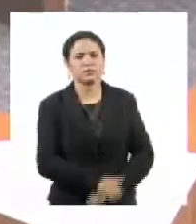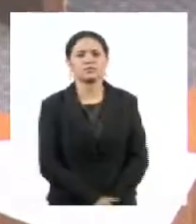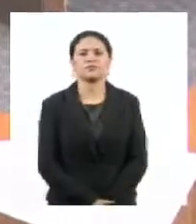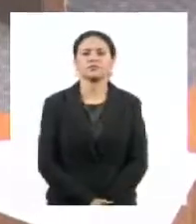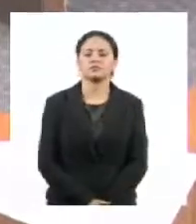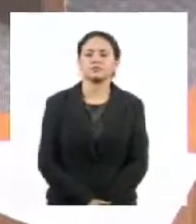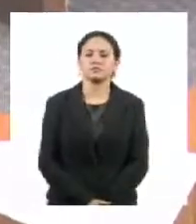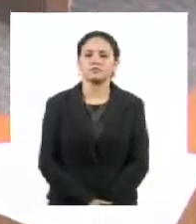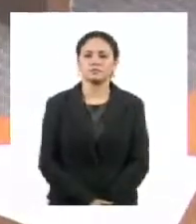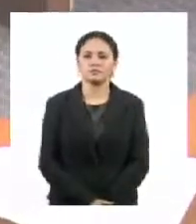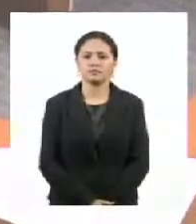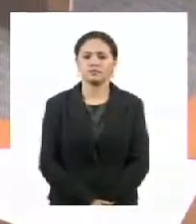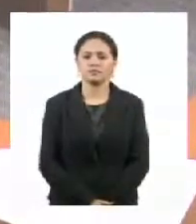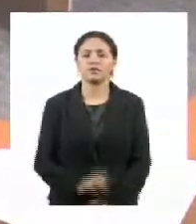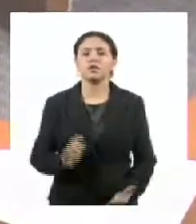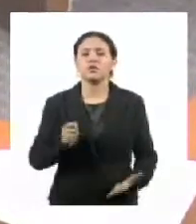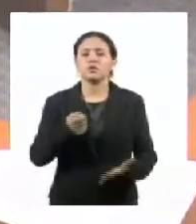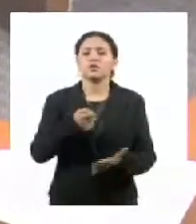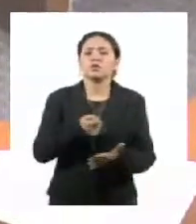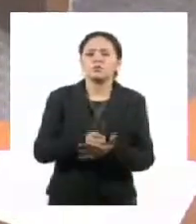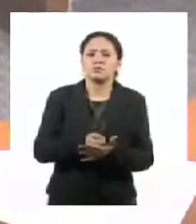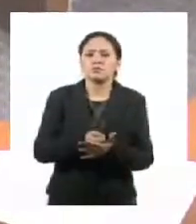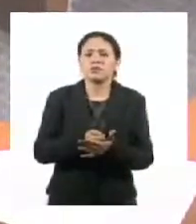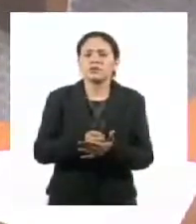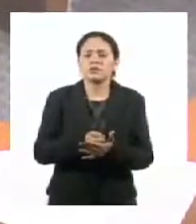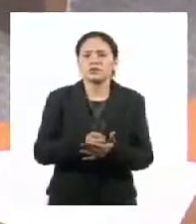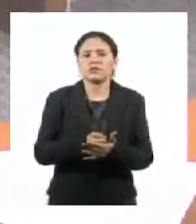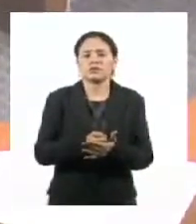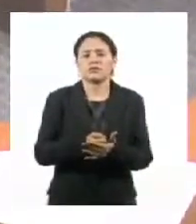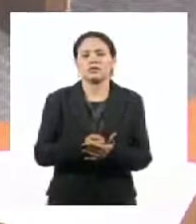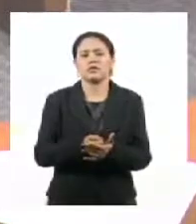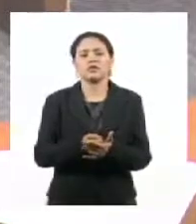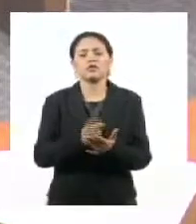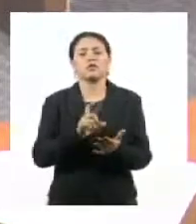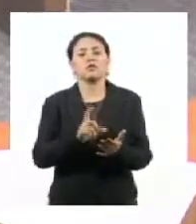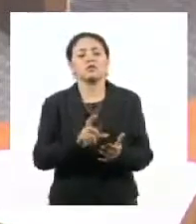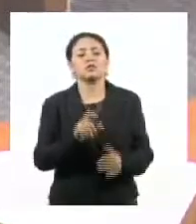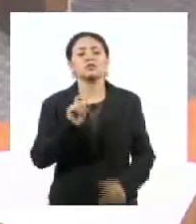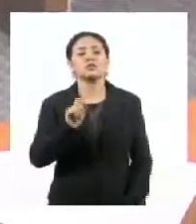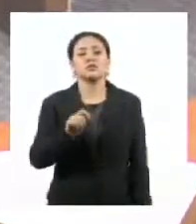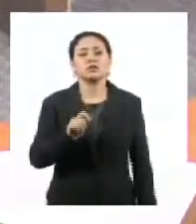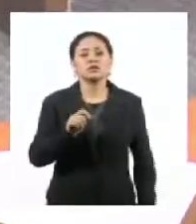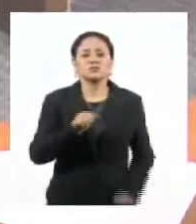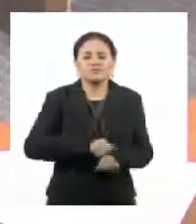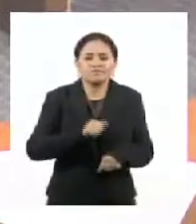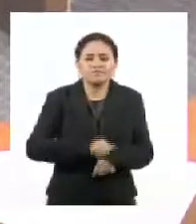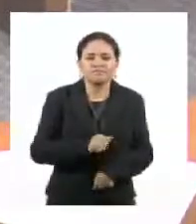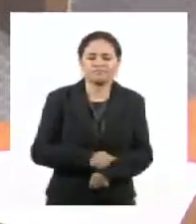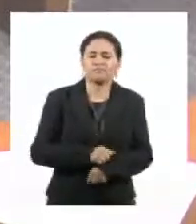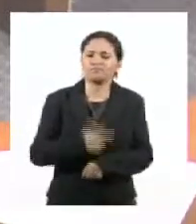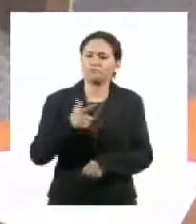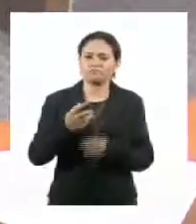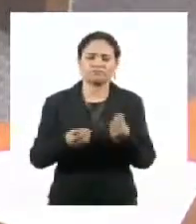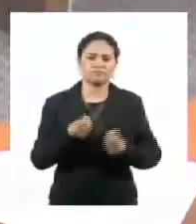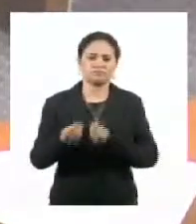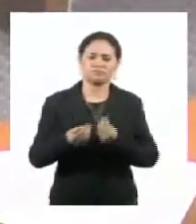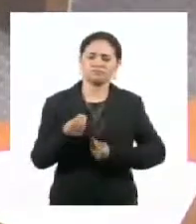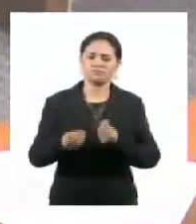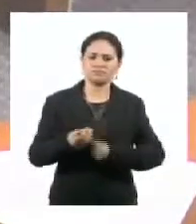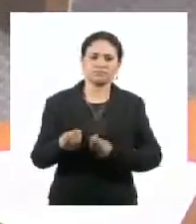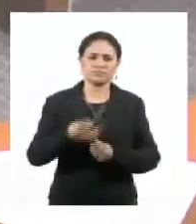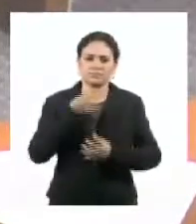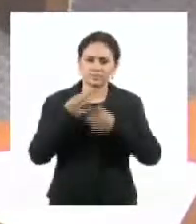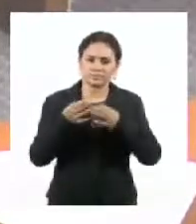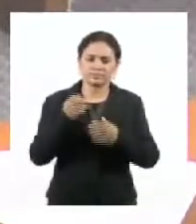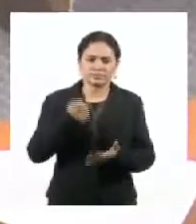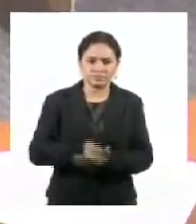A aplicação da conta paga para os hipossuficientes e os vulneráveis sociais, de acordo com a lei. Me conceda uma parte, deputado Zé Inácio.